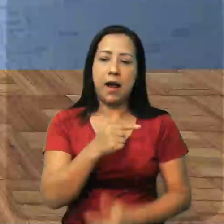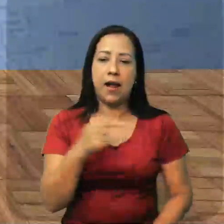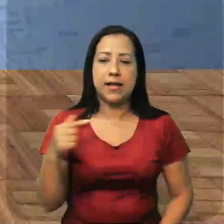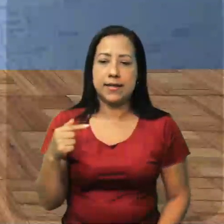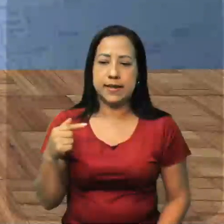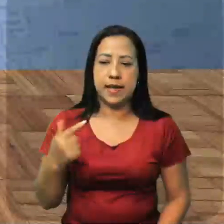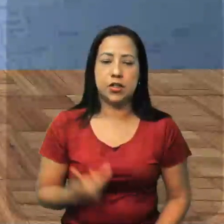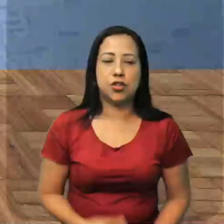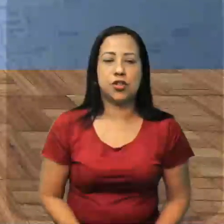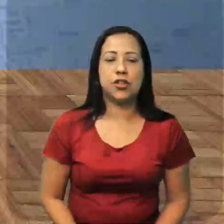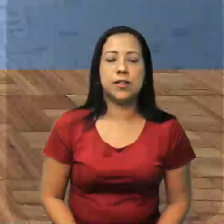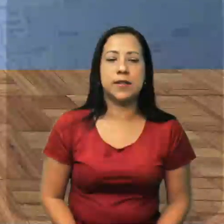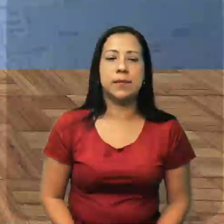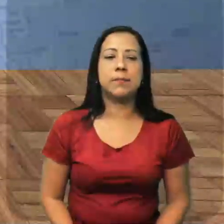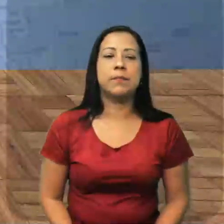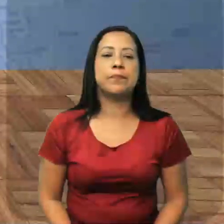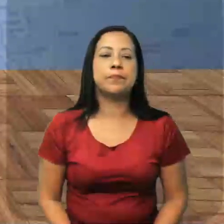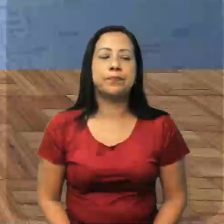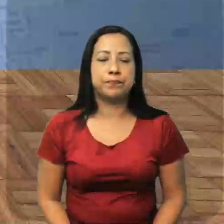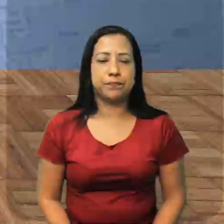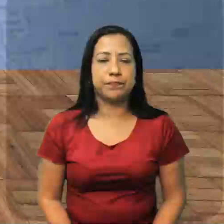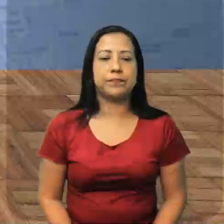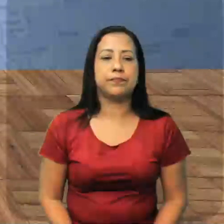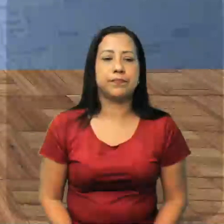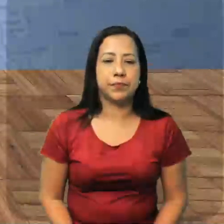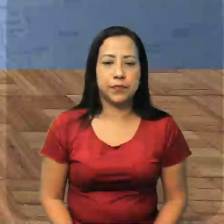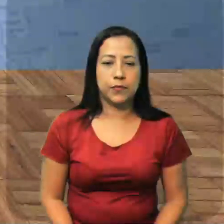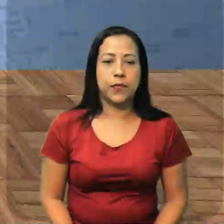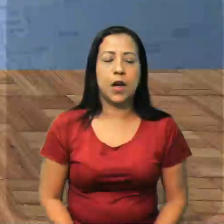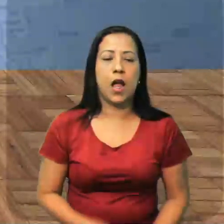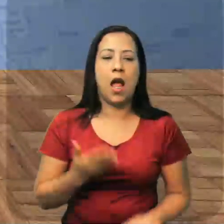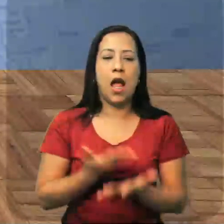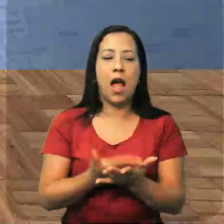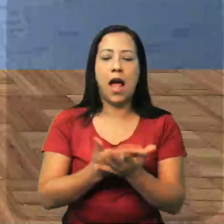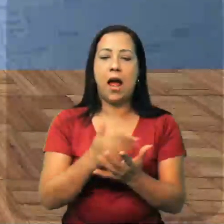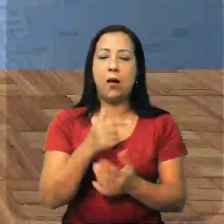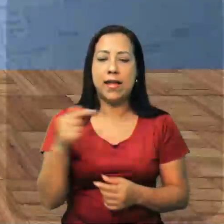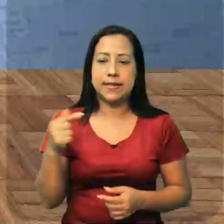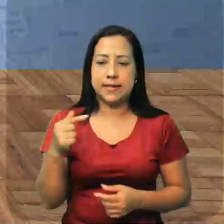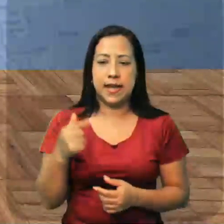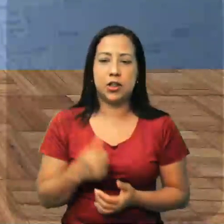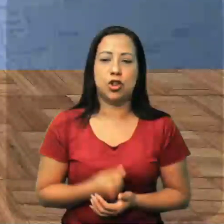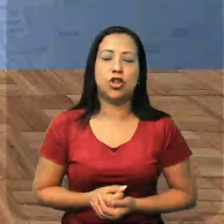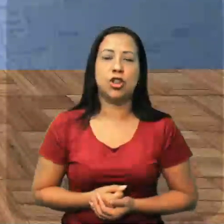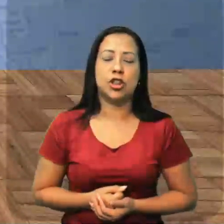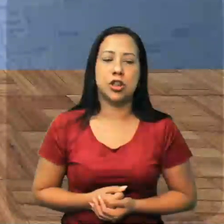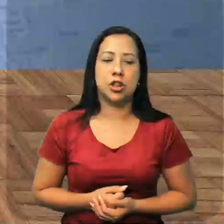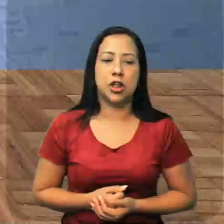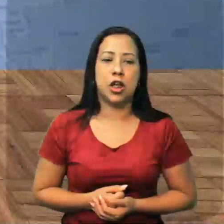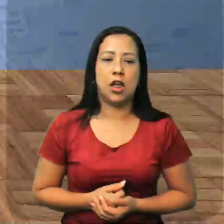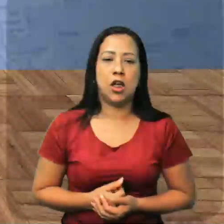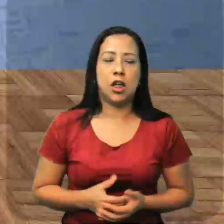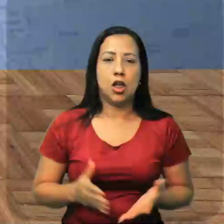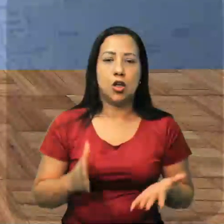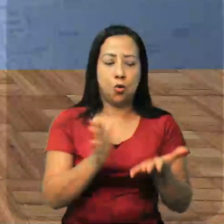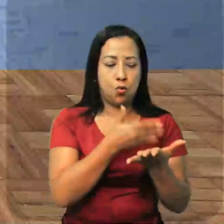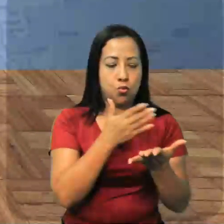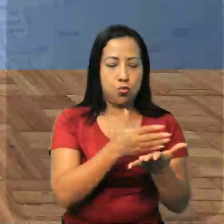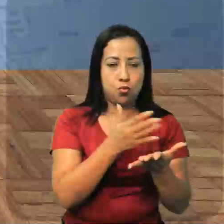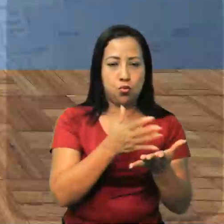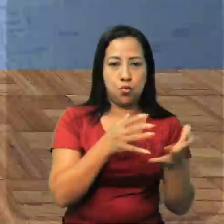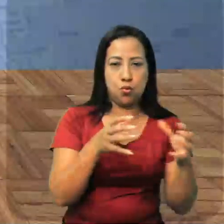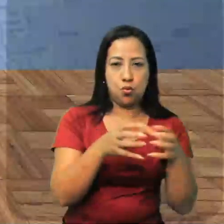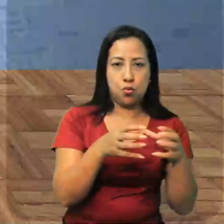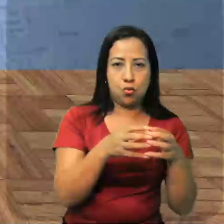ó. Aula 7, o volume 3, vocês não receberam ainda, mas vocês vão receber. No volume 3, nós temos as